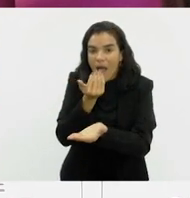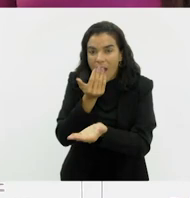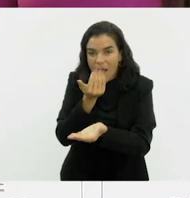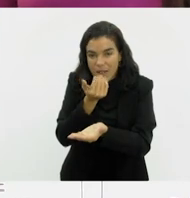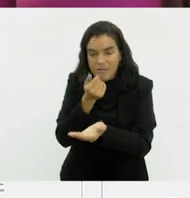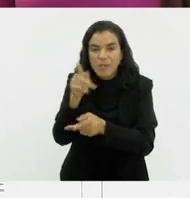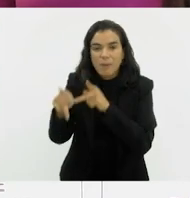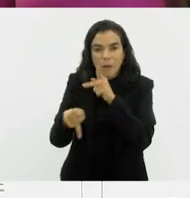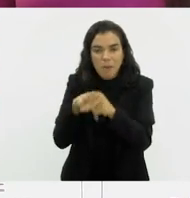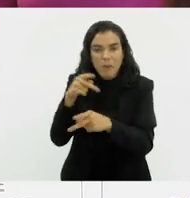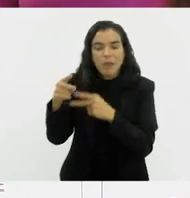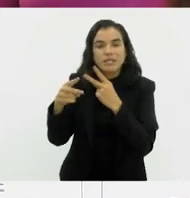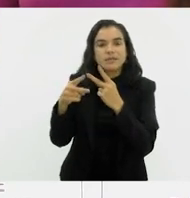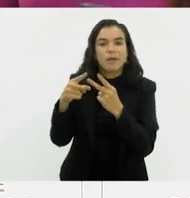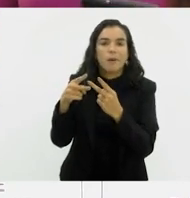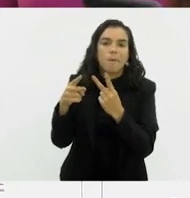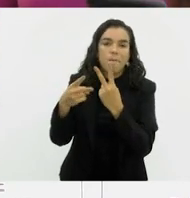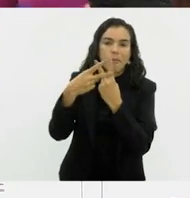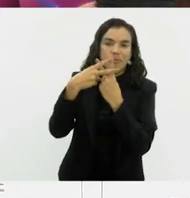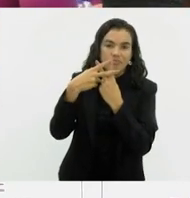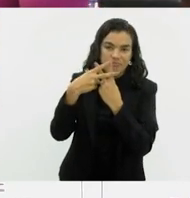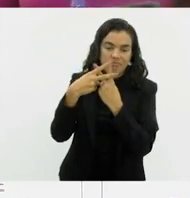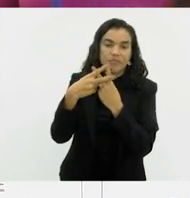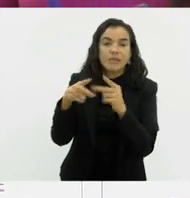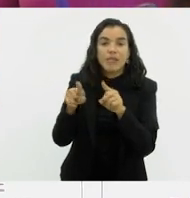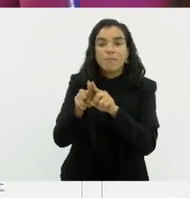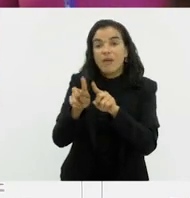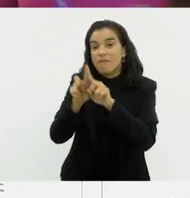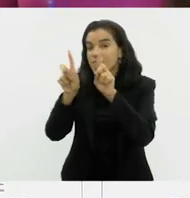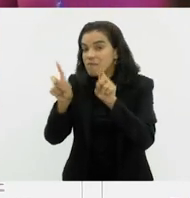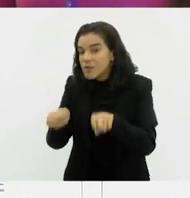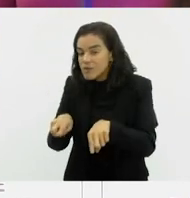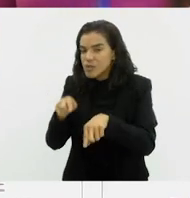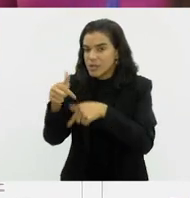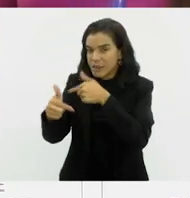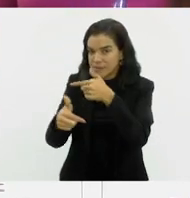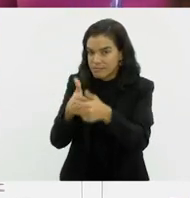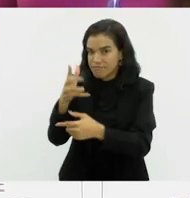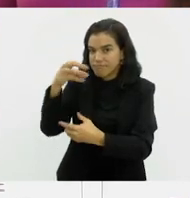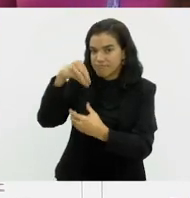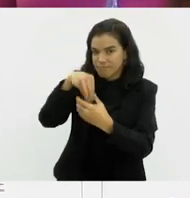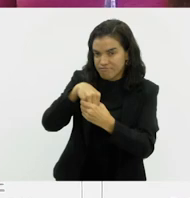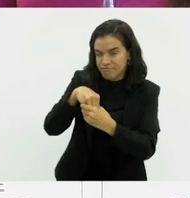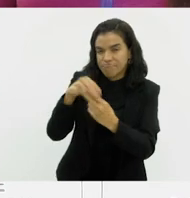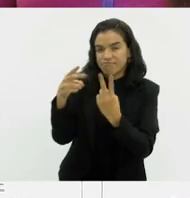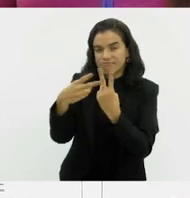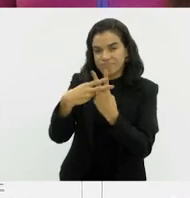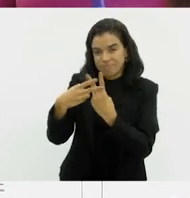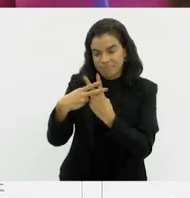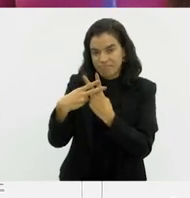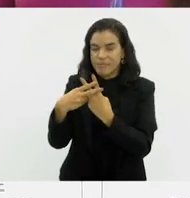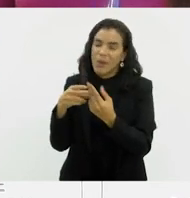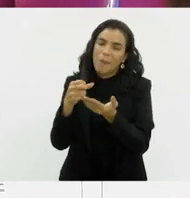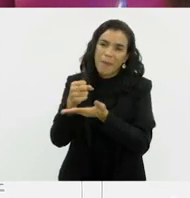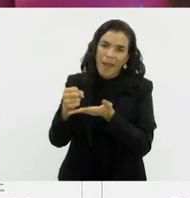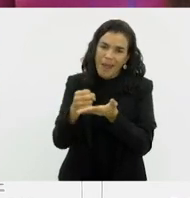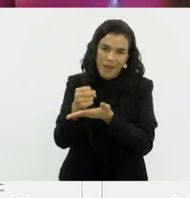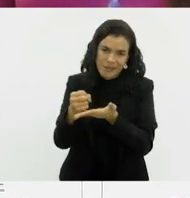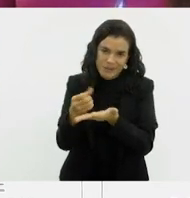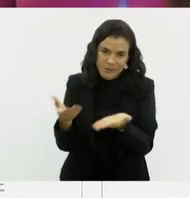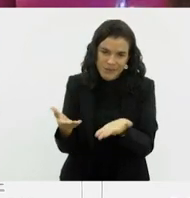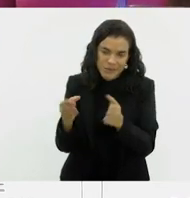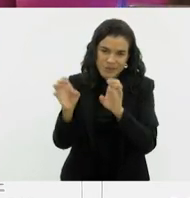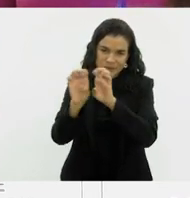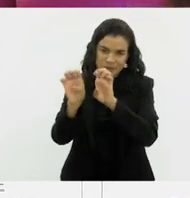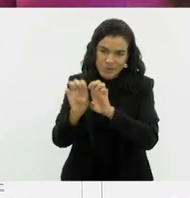da população privada de liberdade, bem todos os funcionários que exercem, ou seja, também basicamente o que se refere à questão